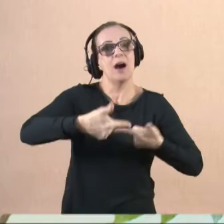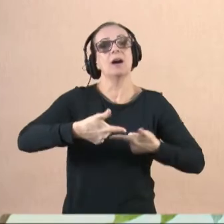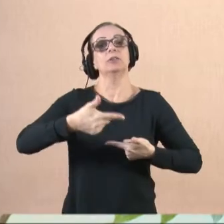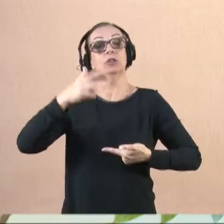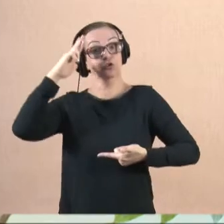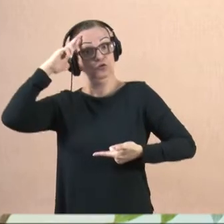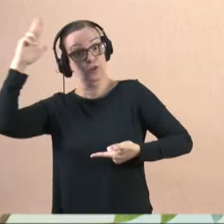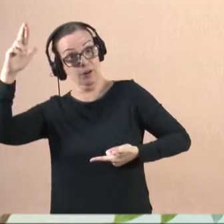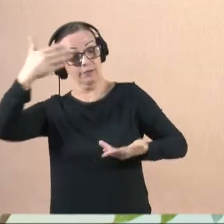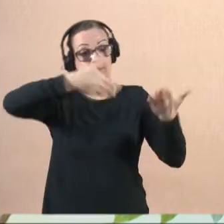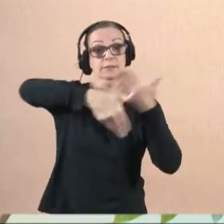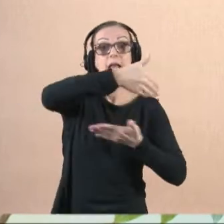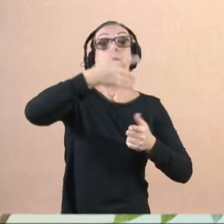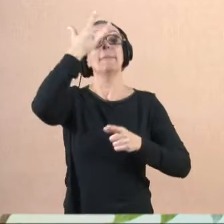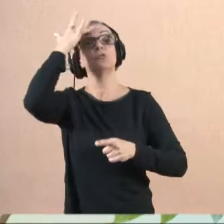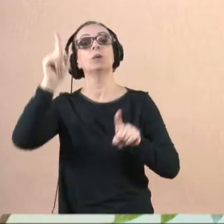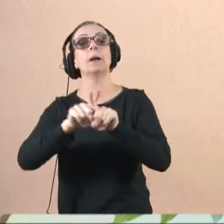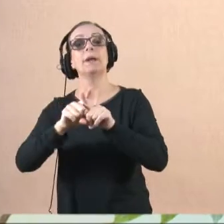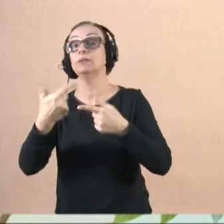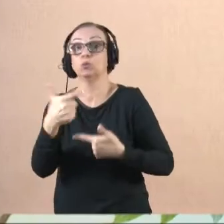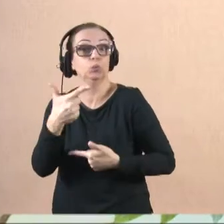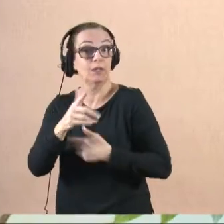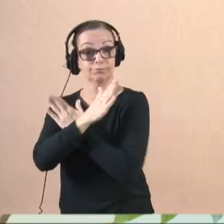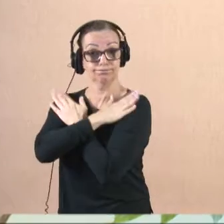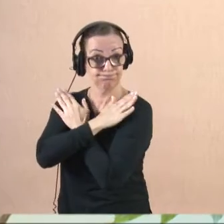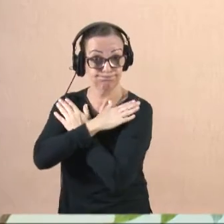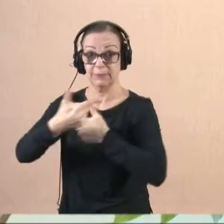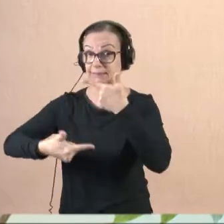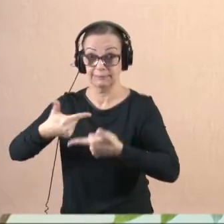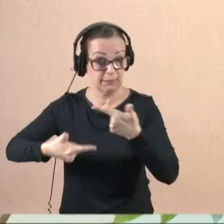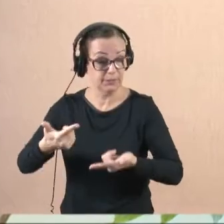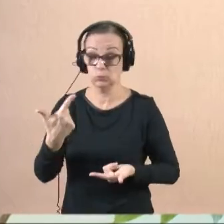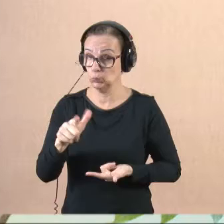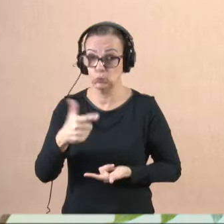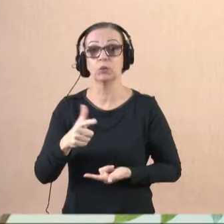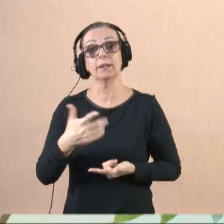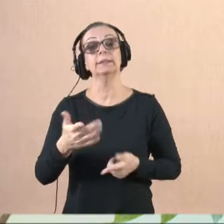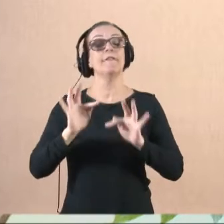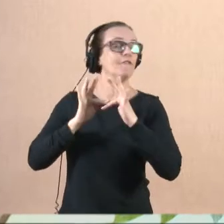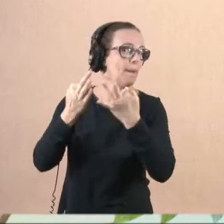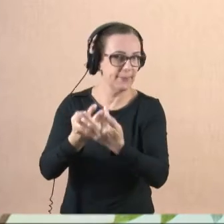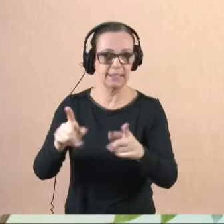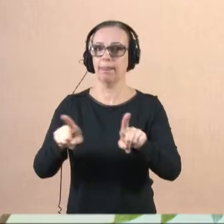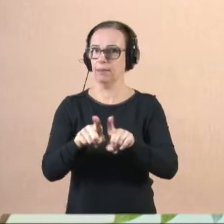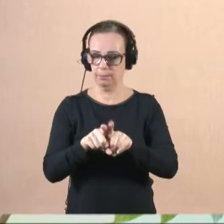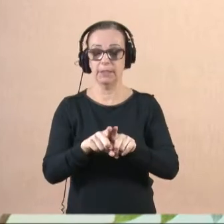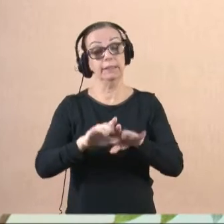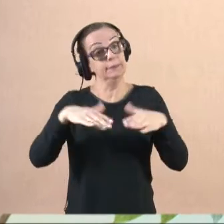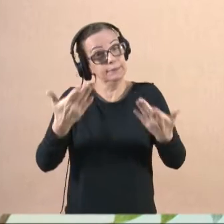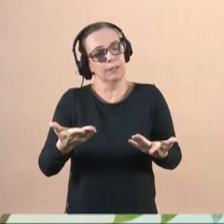e dez empregados até os mesmos membros de uma família neste